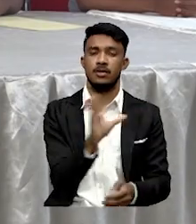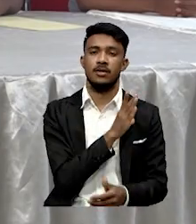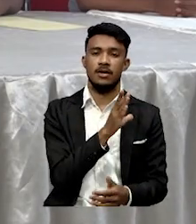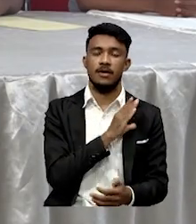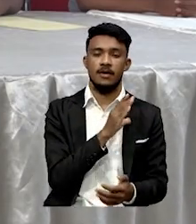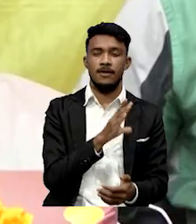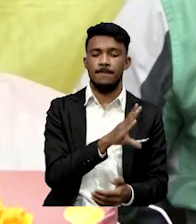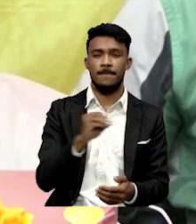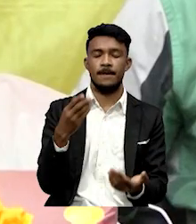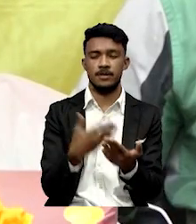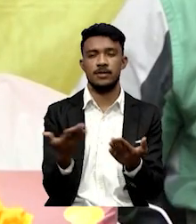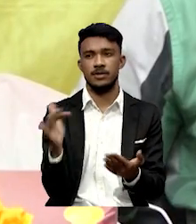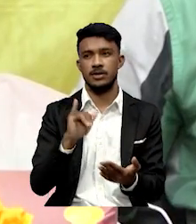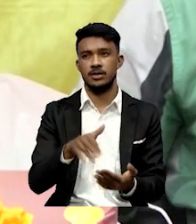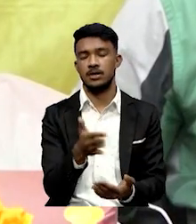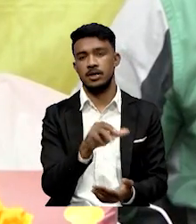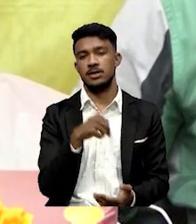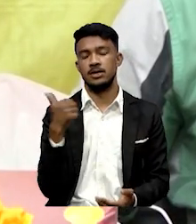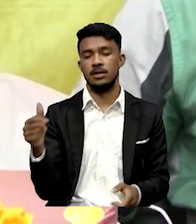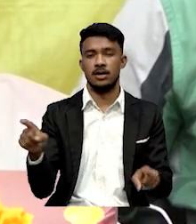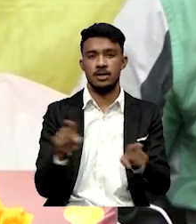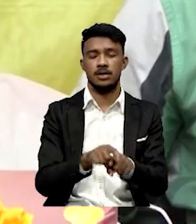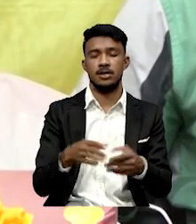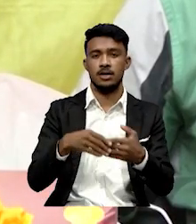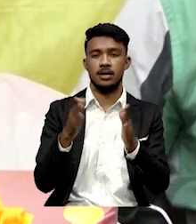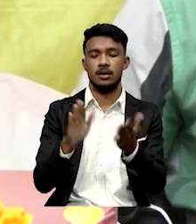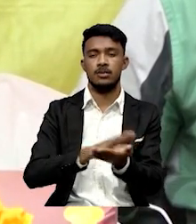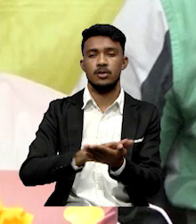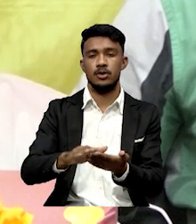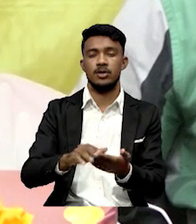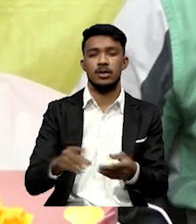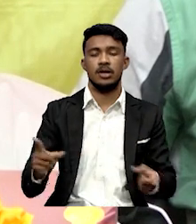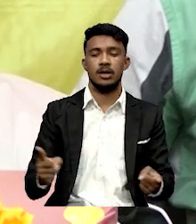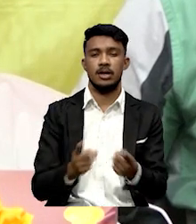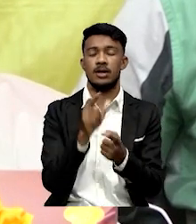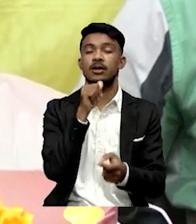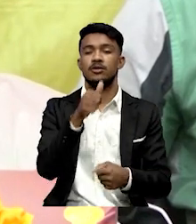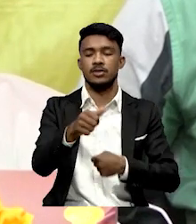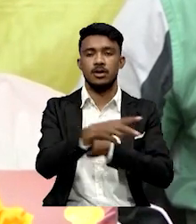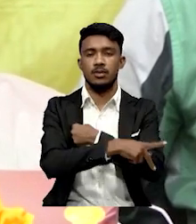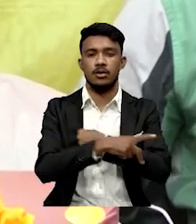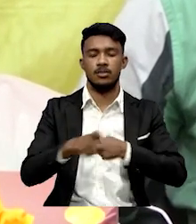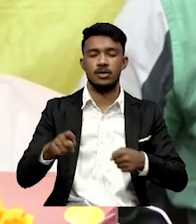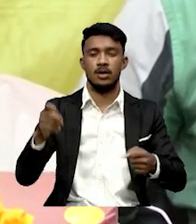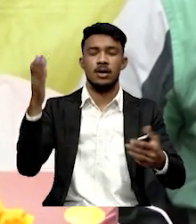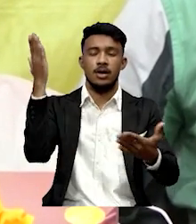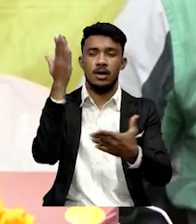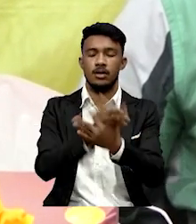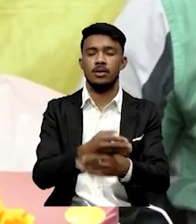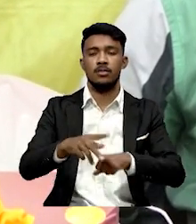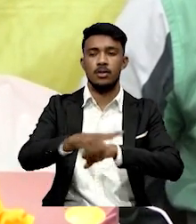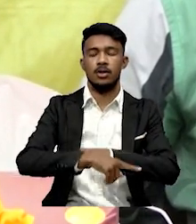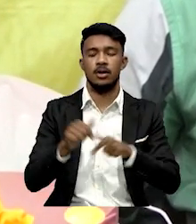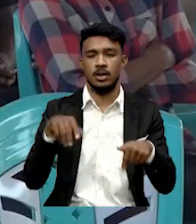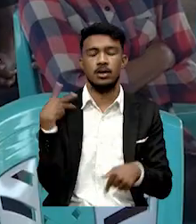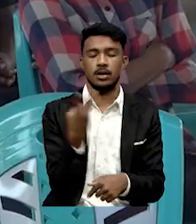do órgão Siracelo. Líder da NBM MOS não contra a corrupção. Líder da NBM acorda impasse político e